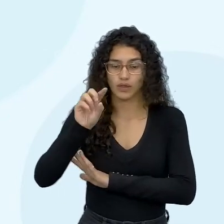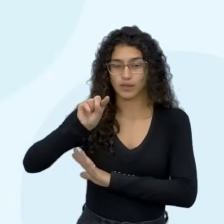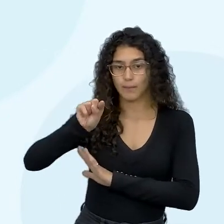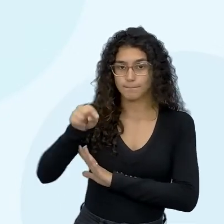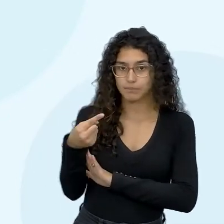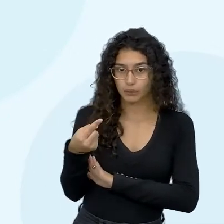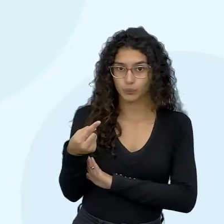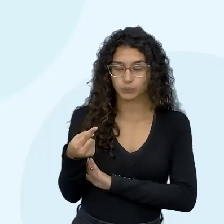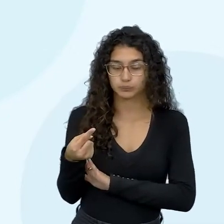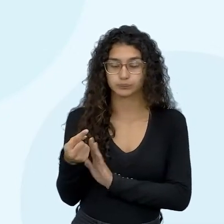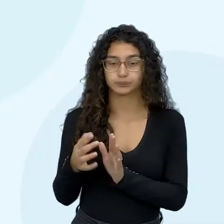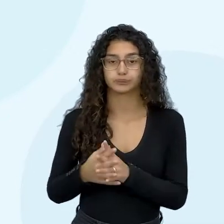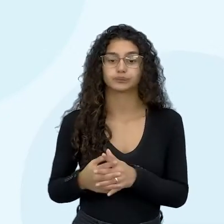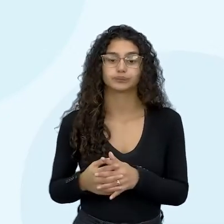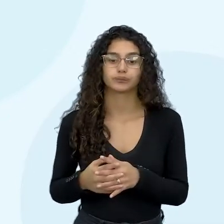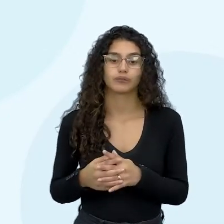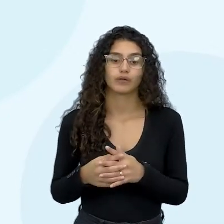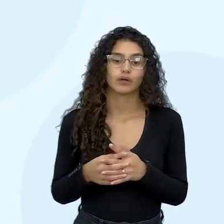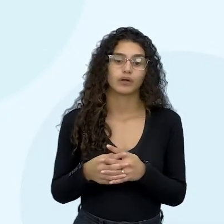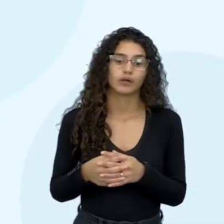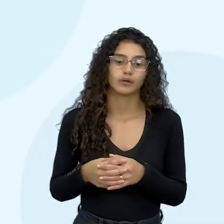mil, né?